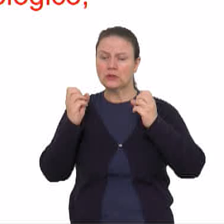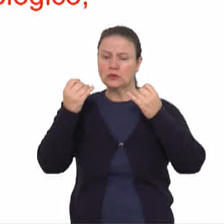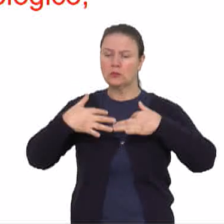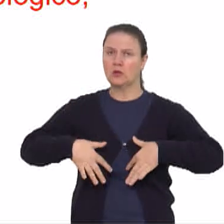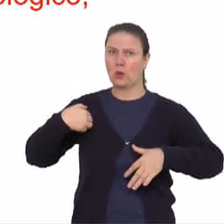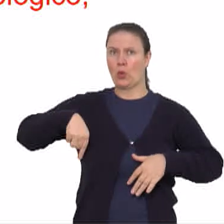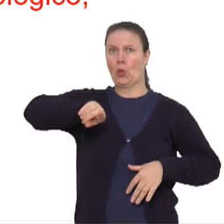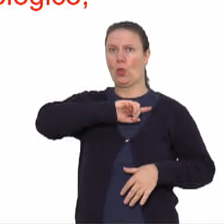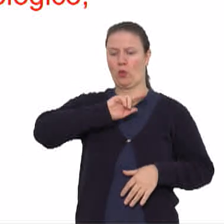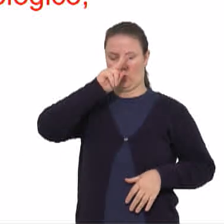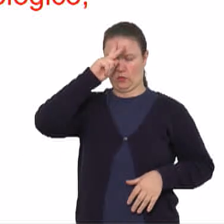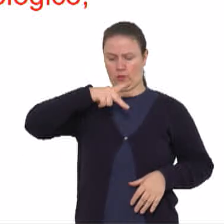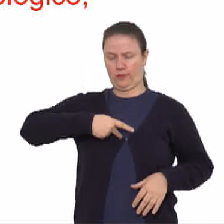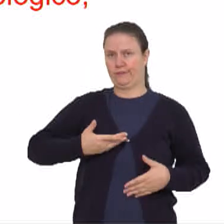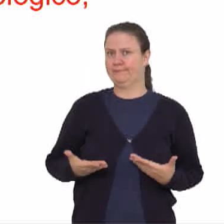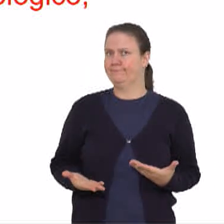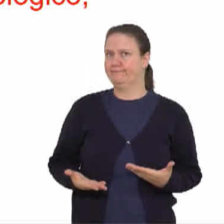mesmos.